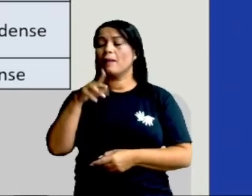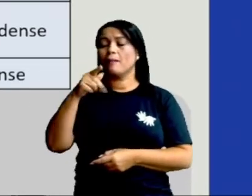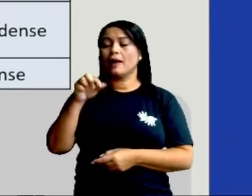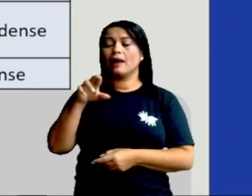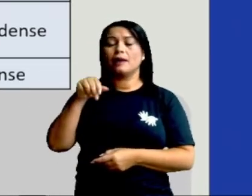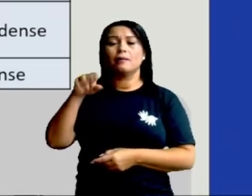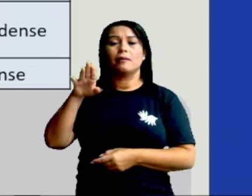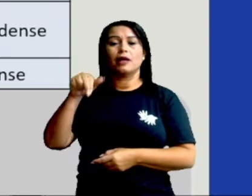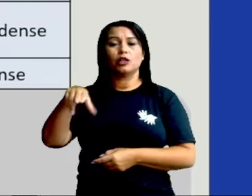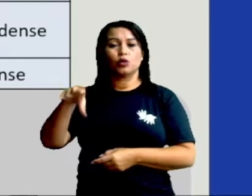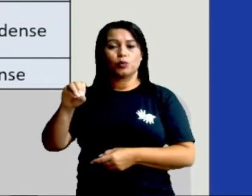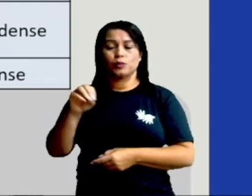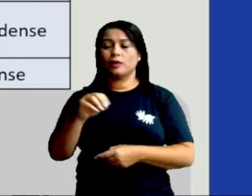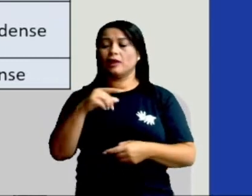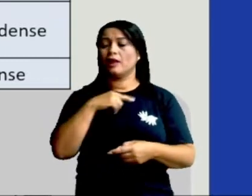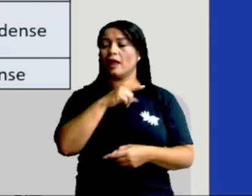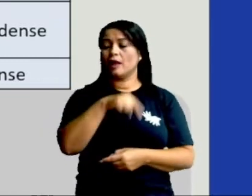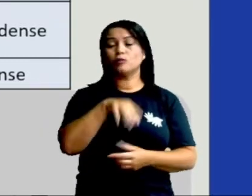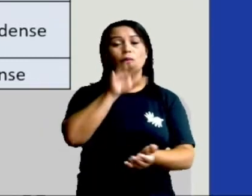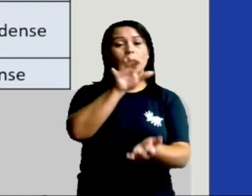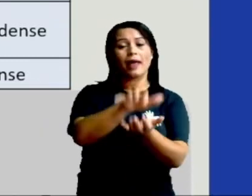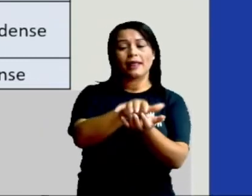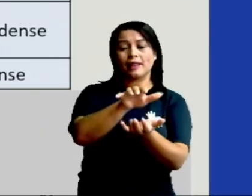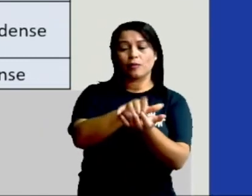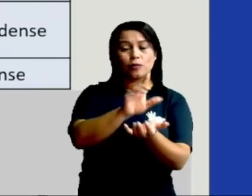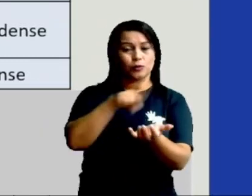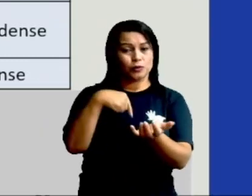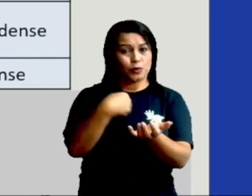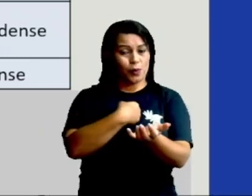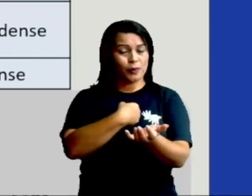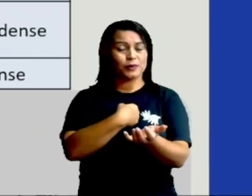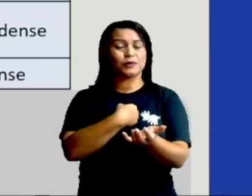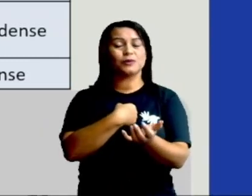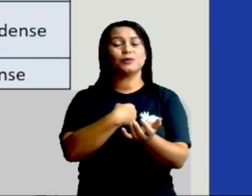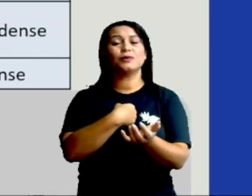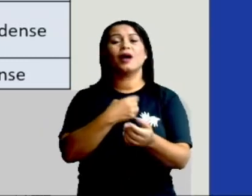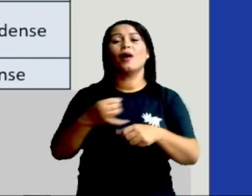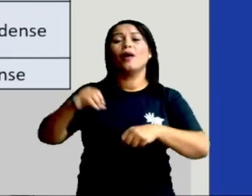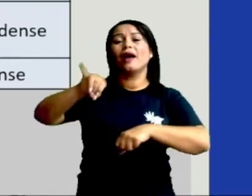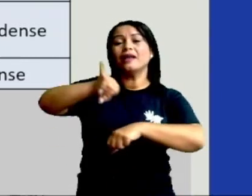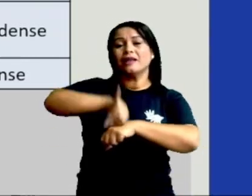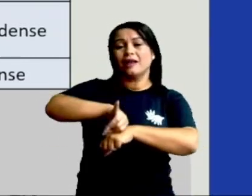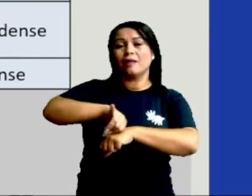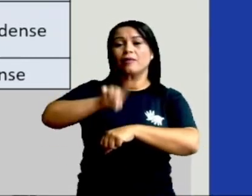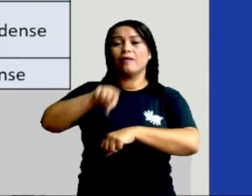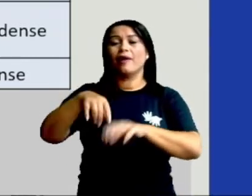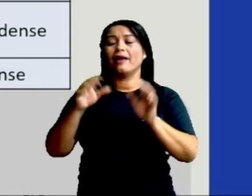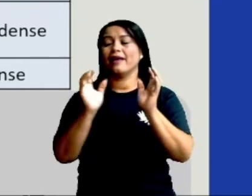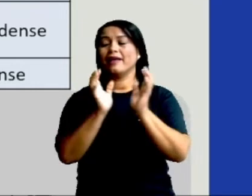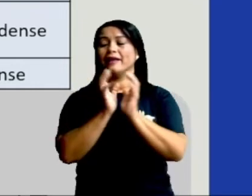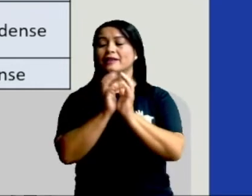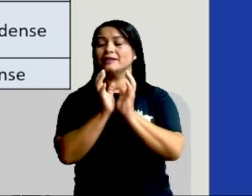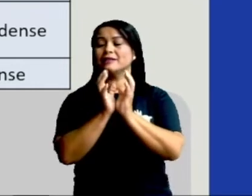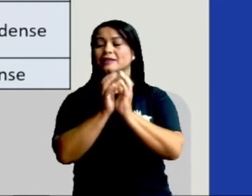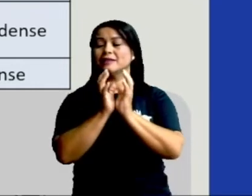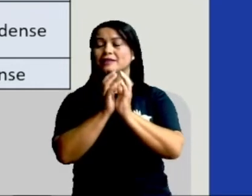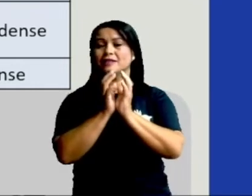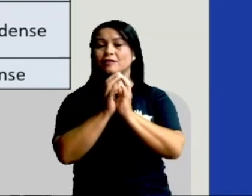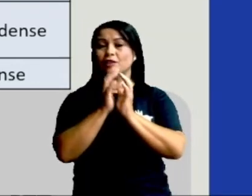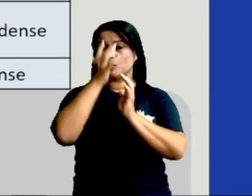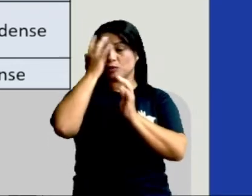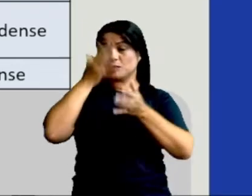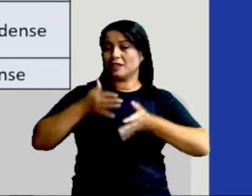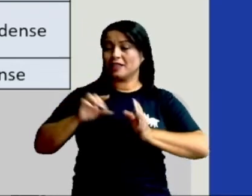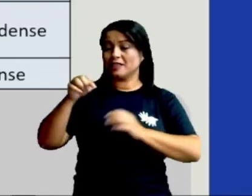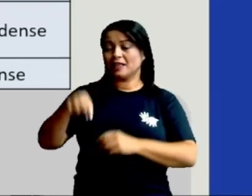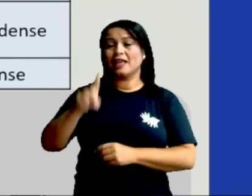paraibano tem uns Pernambuco nosso estado onde a sua capital é Recife tá e